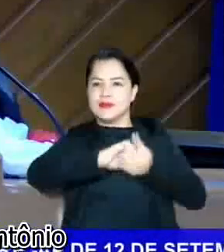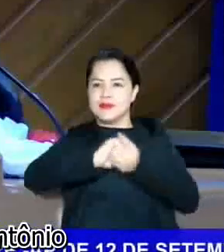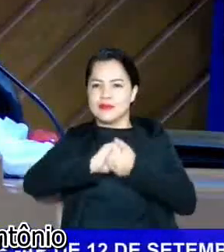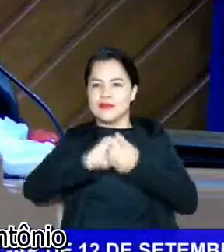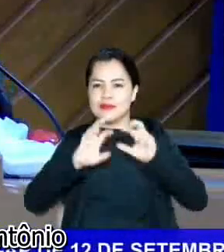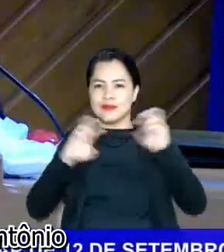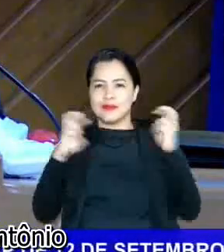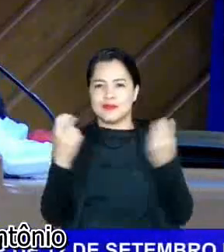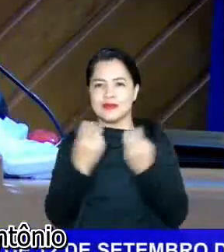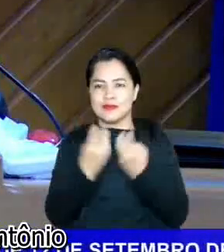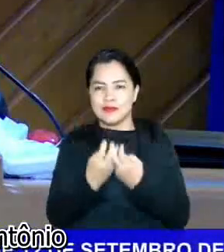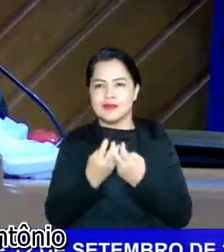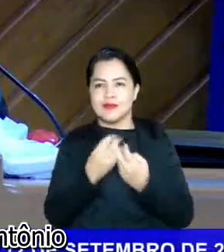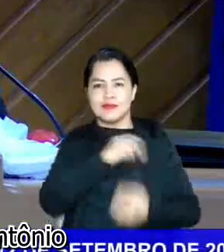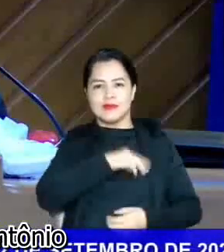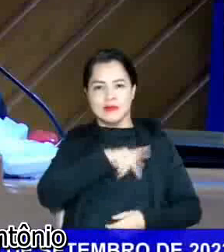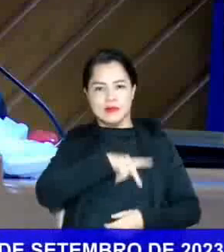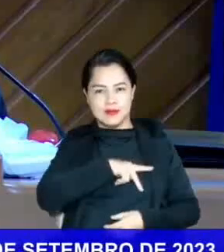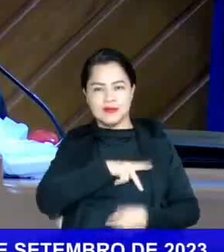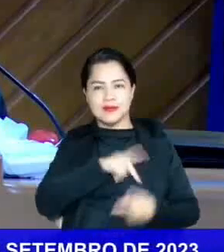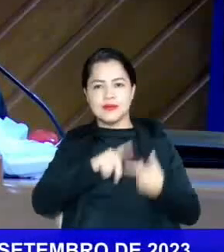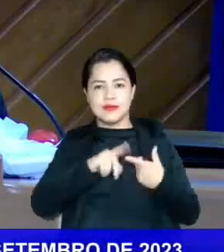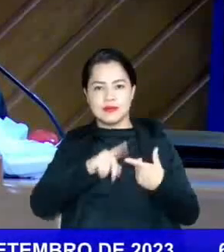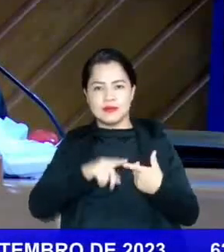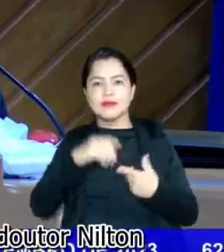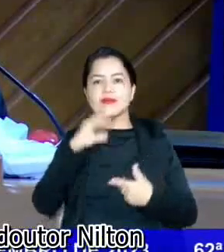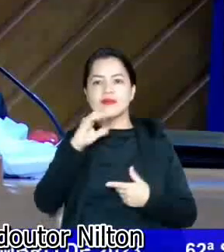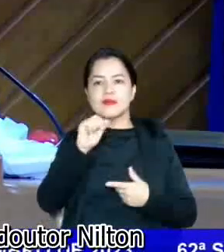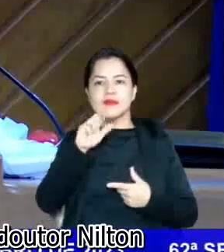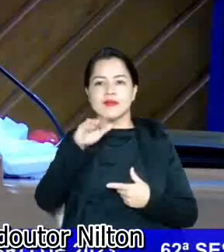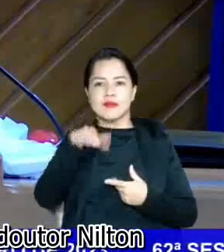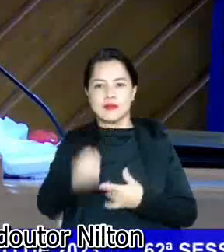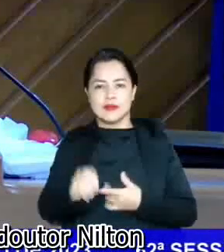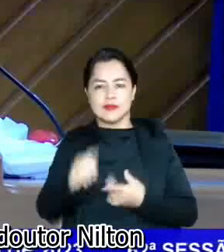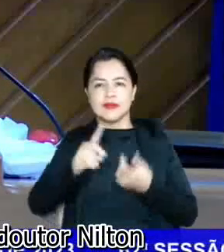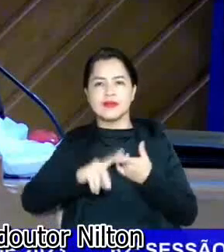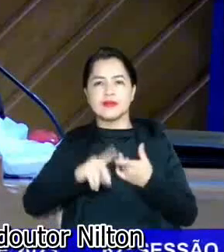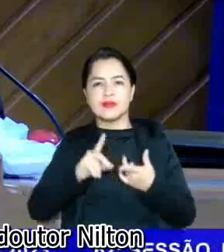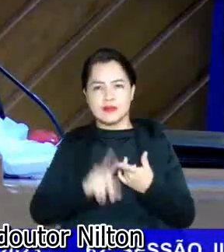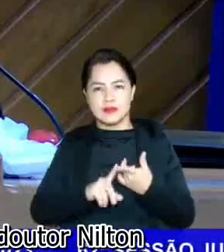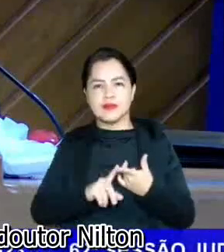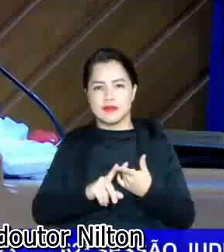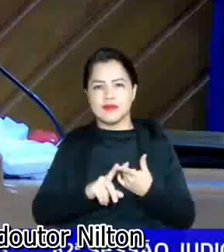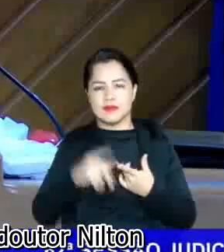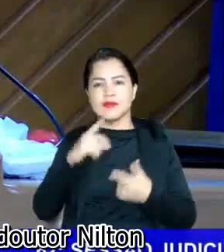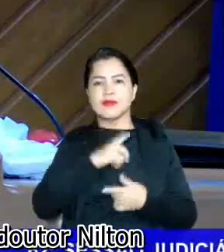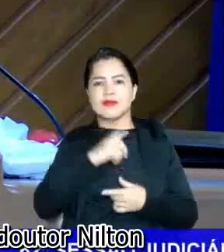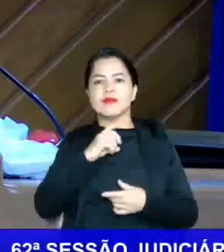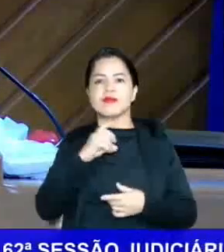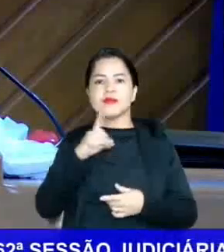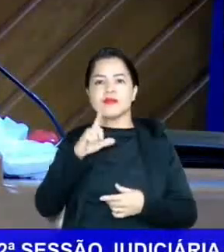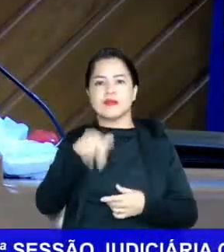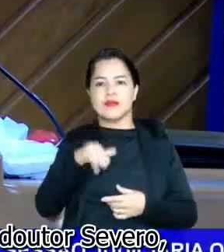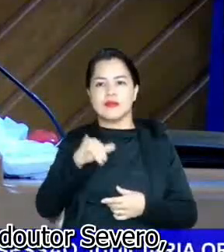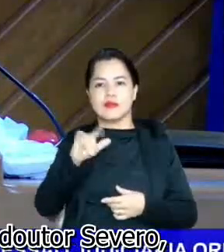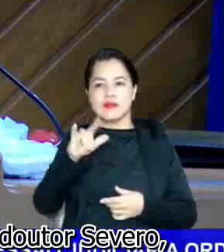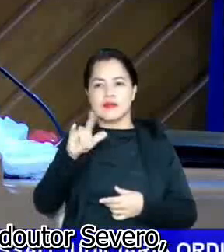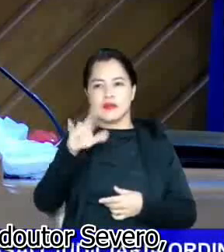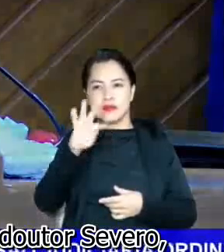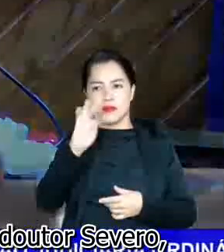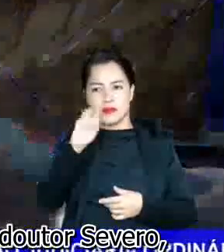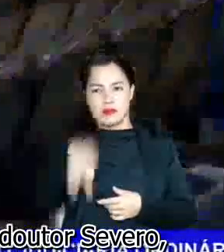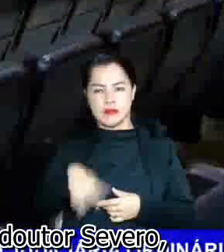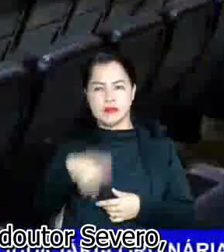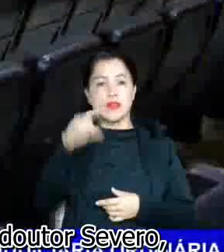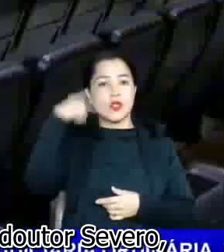pessoa do nosso corregedor eleitoral, o desembargador Carmo Antônio. Saúdo também o nosso procurador regional eleitoral, doutor Nilton, os advogados